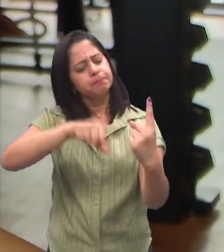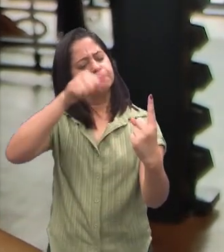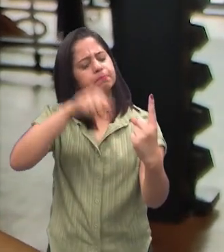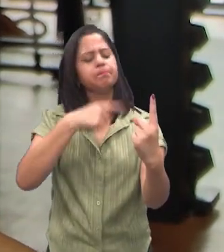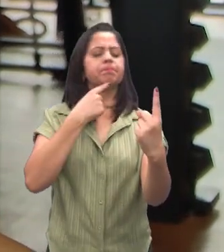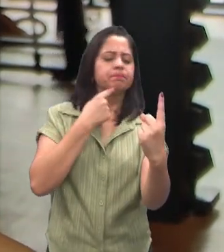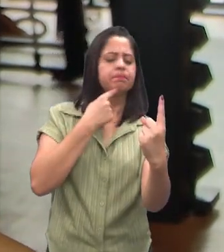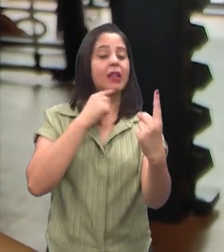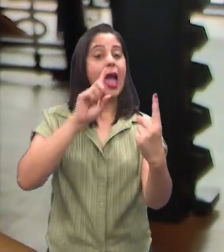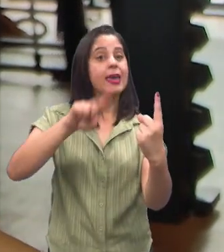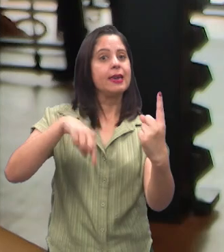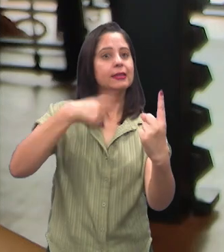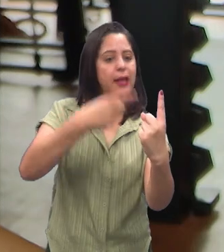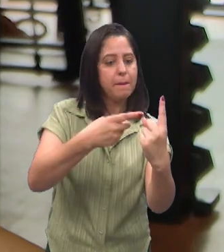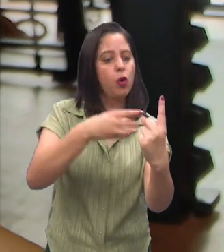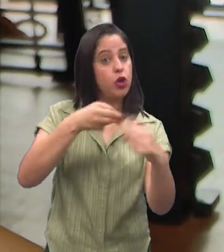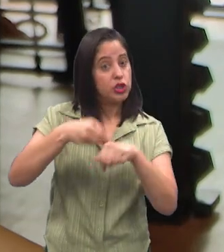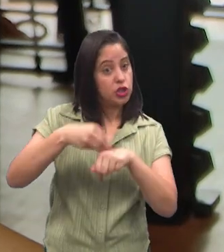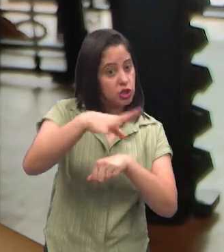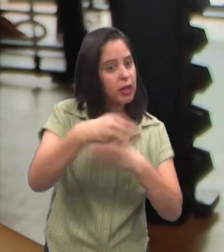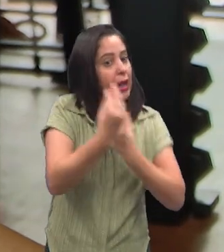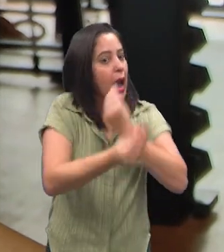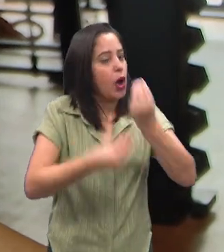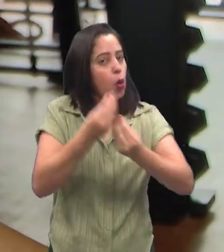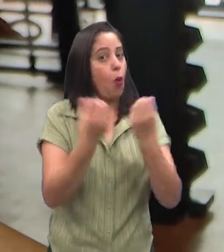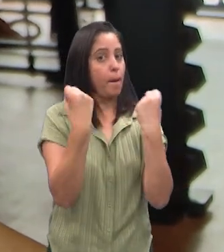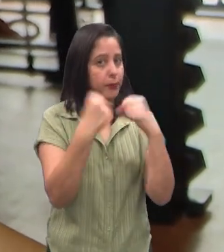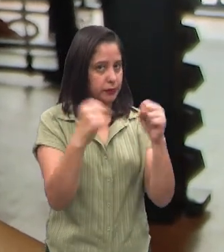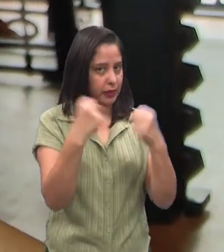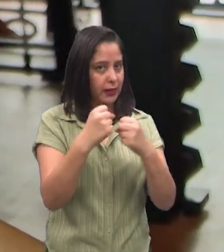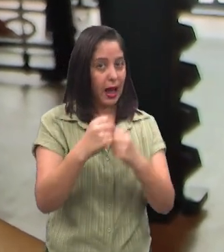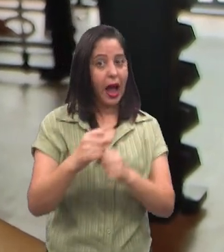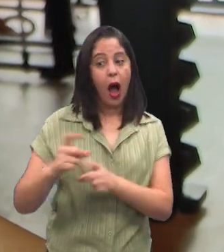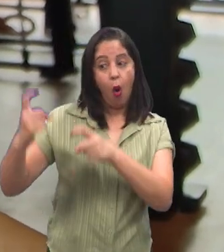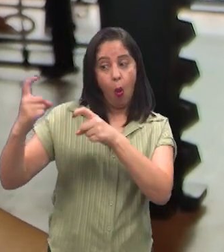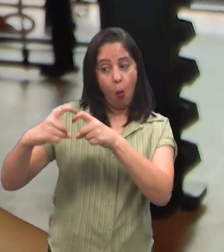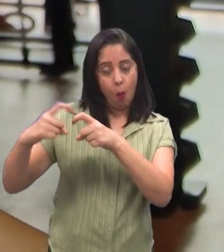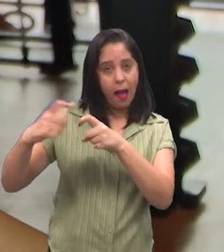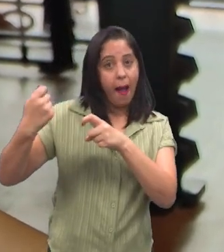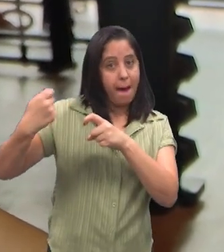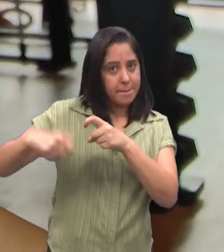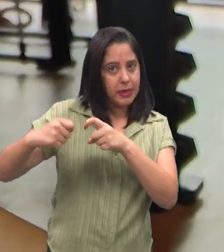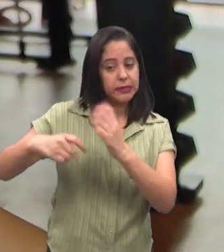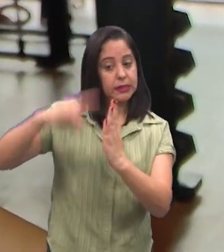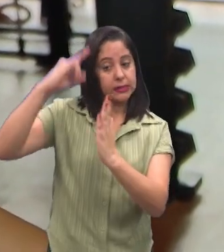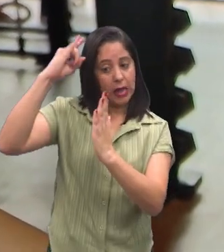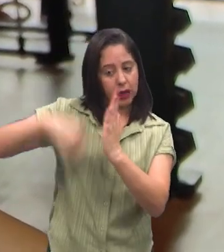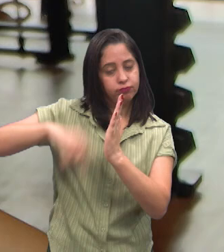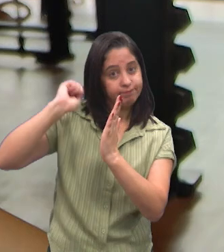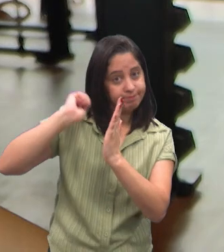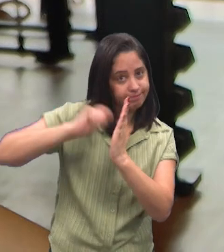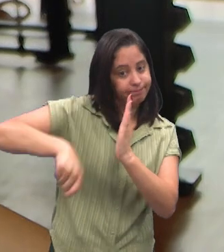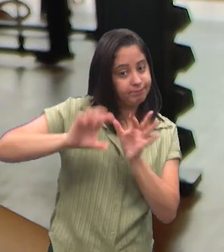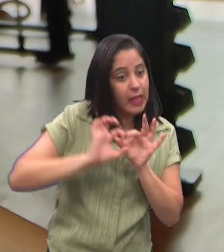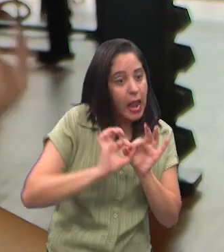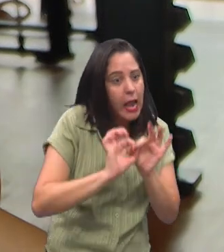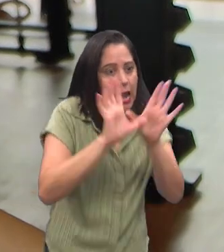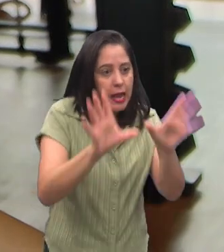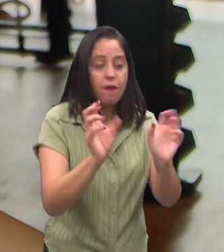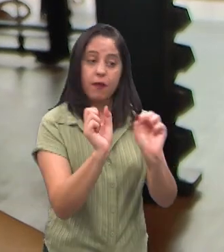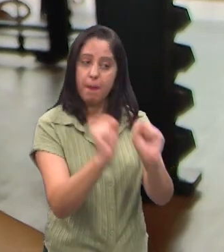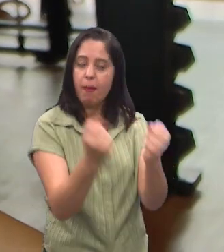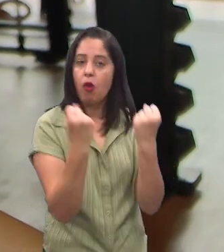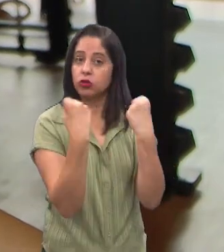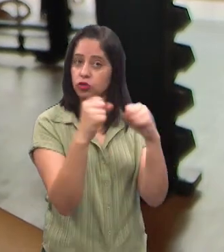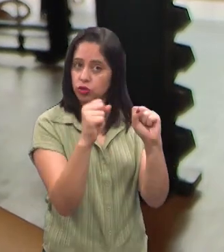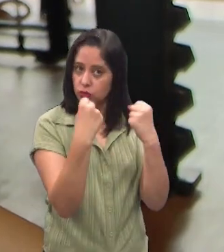recomendação mais precisa. Depois, o médico precisa liberar esse paciente. É muito importante que o médico tenha,